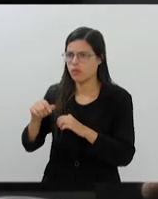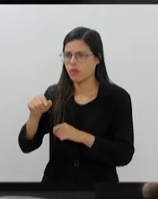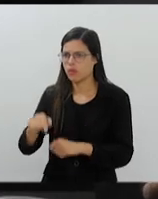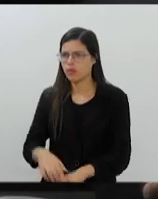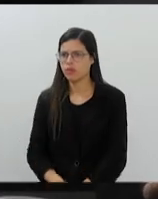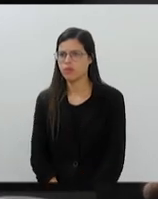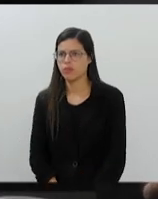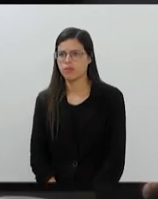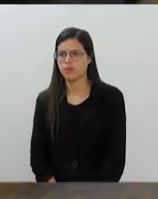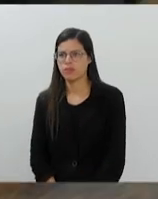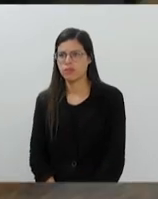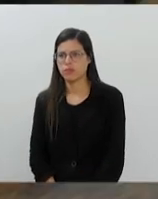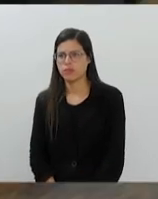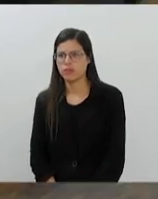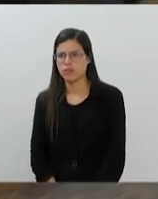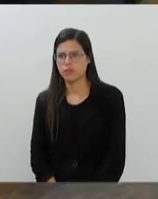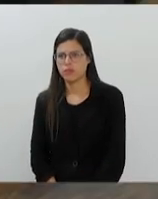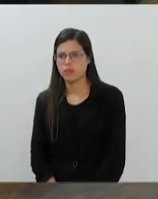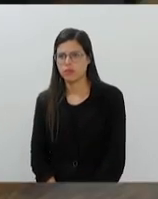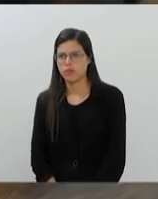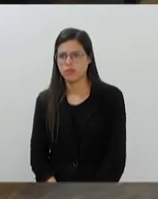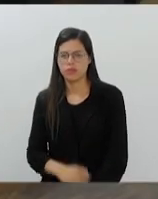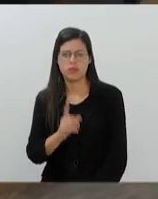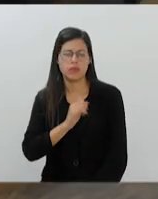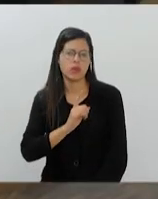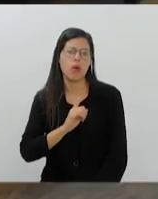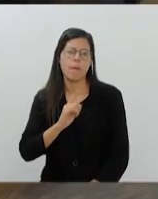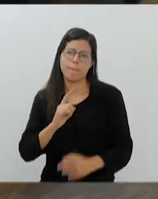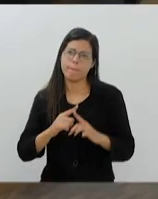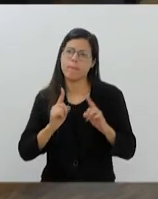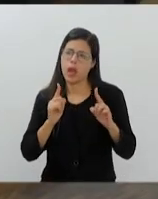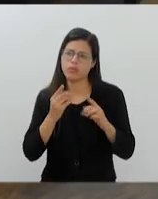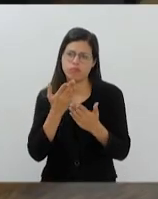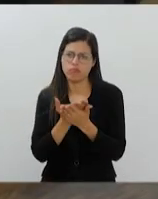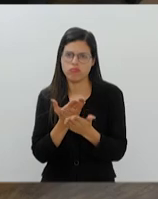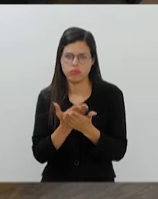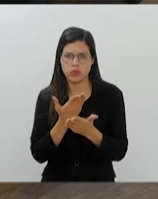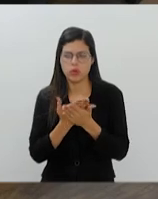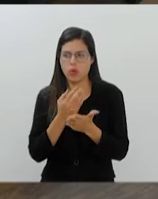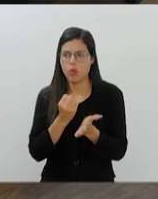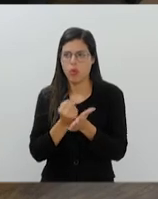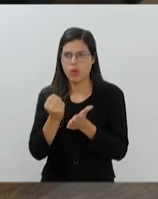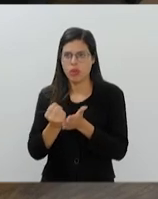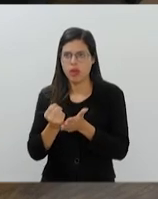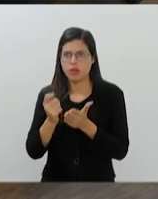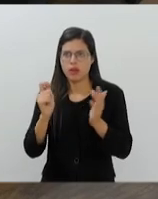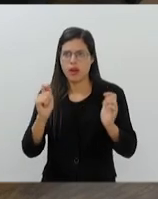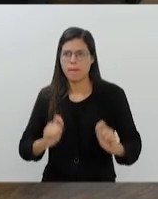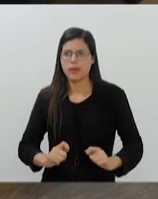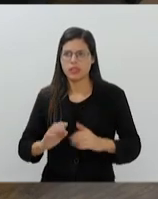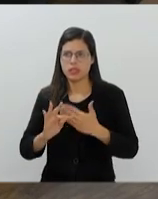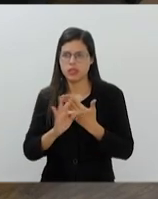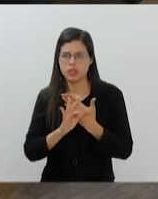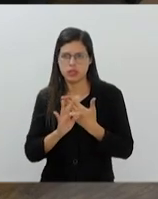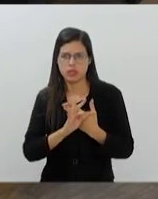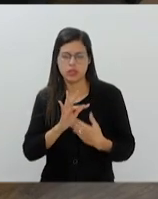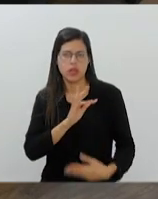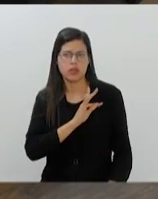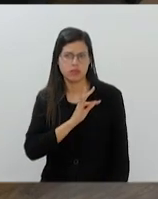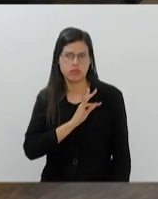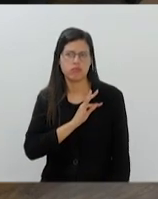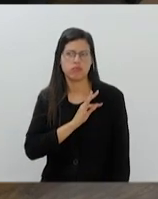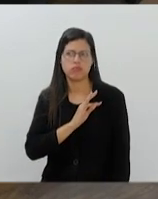fez não mas me debrucei em estudar e entender ainda mais os contratos para ter capacidade técnica para atender as demandas de vossas